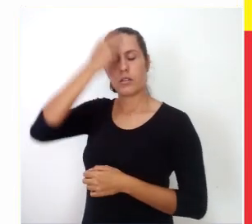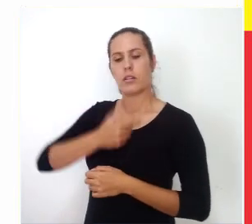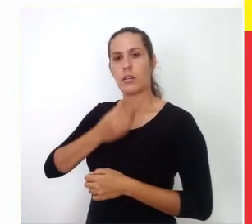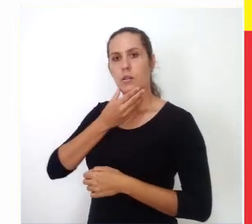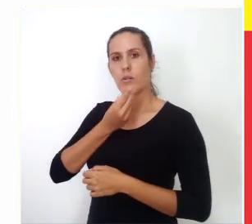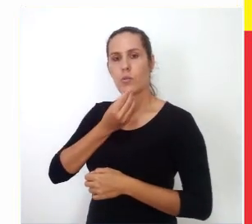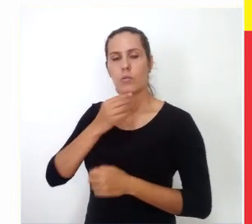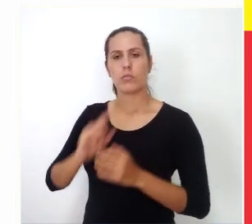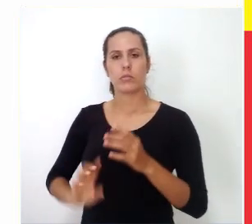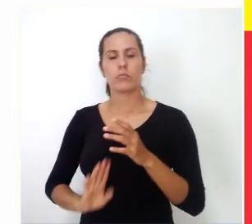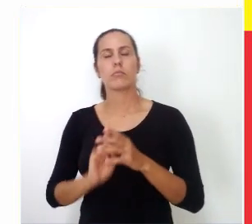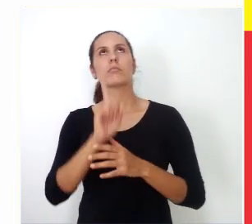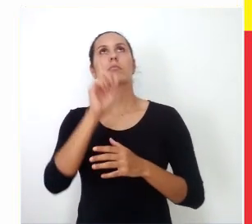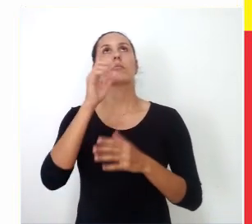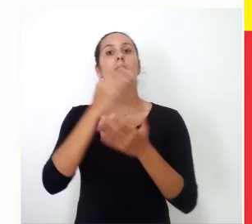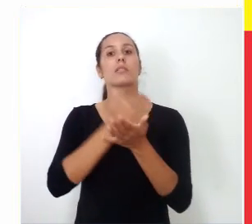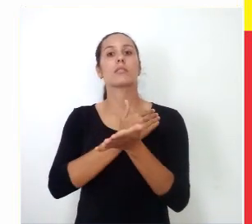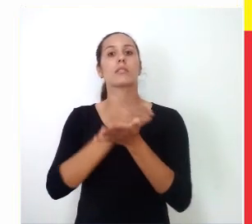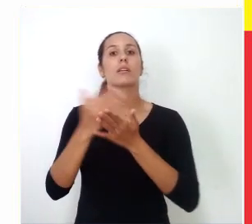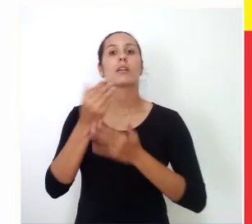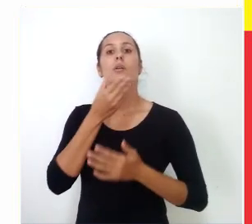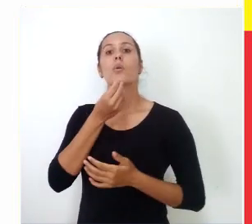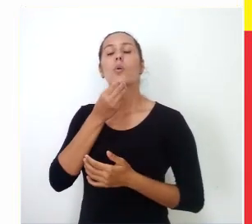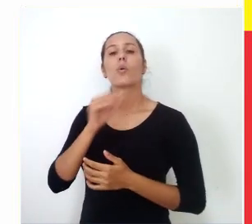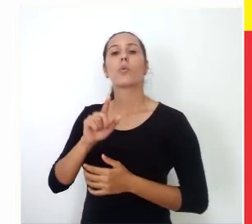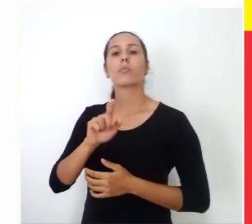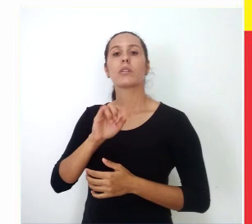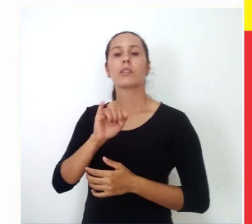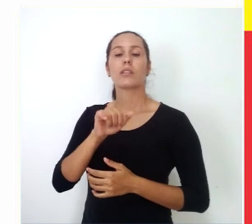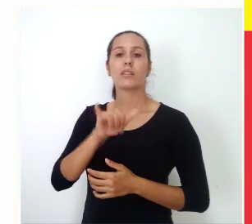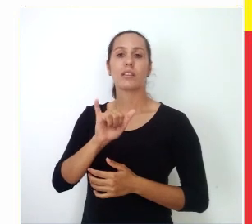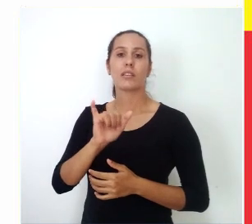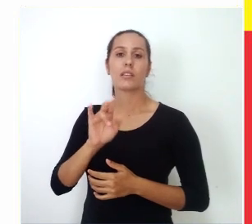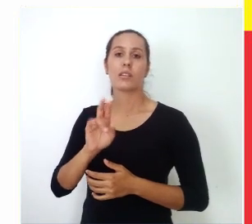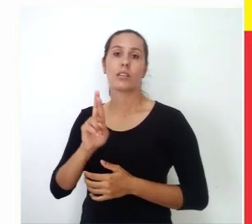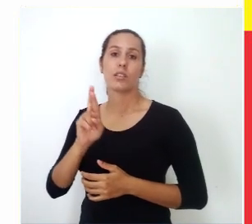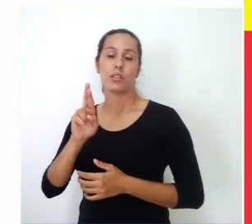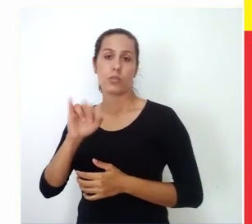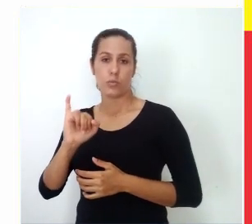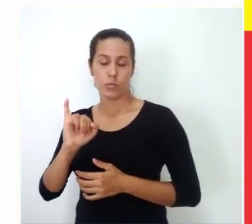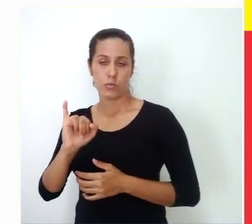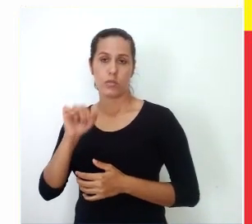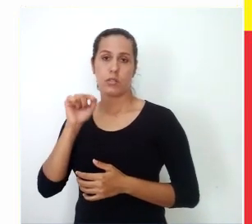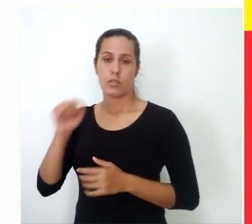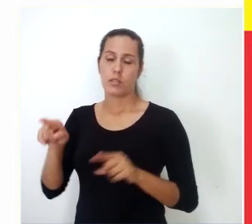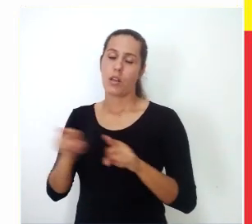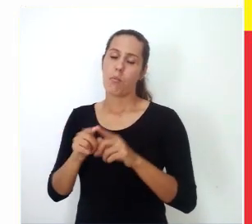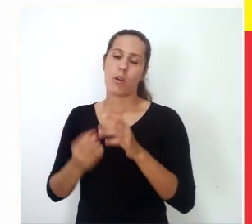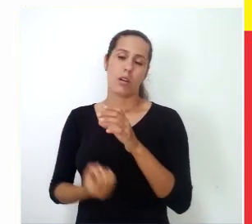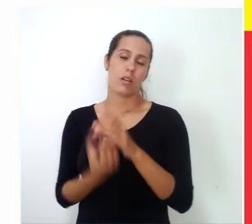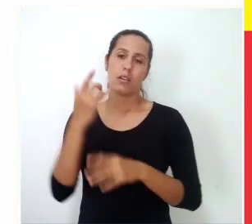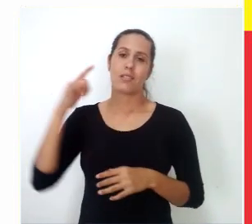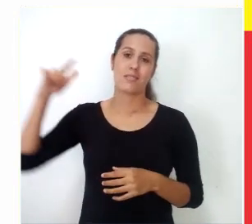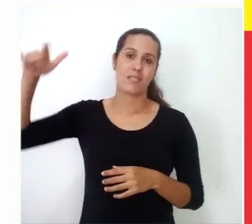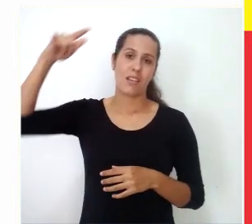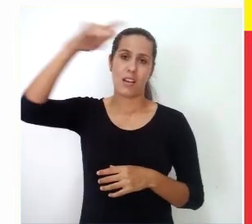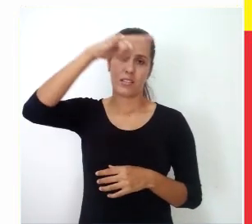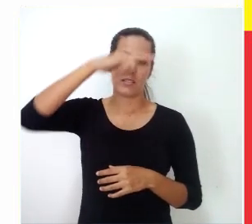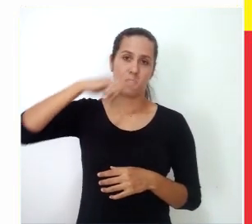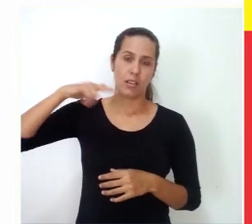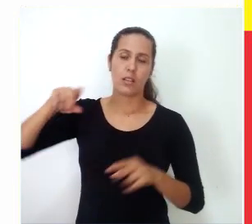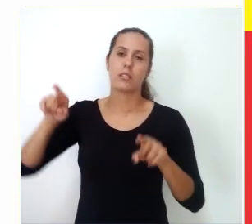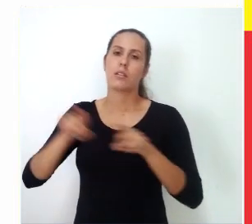ao espaço, iniciada por Yuri Gagarin, lançamento de satélites